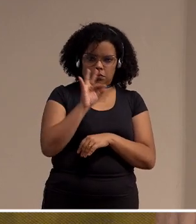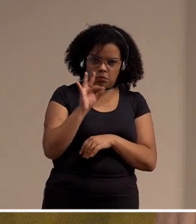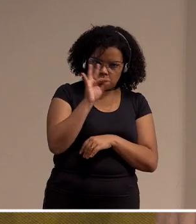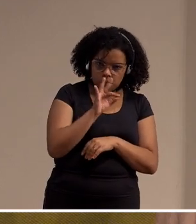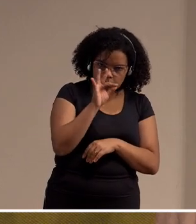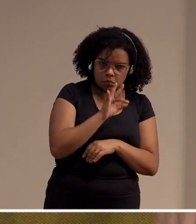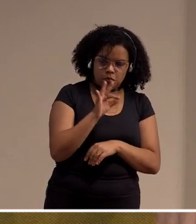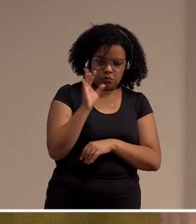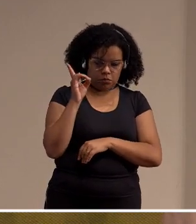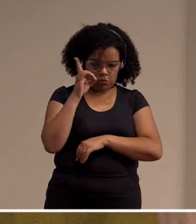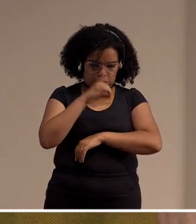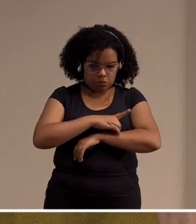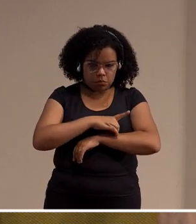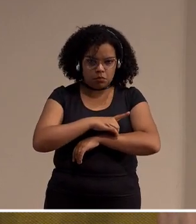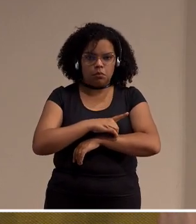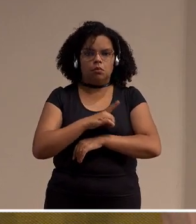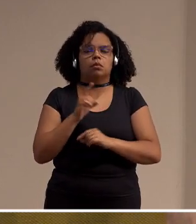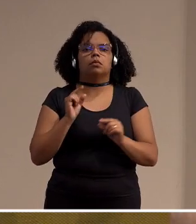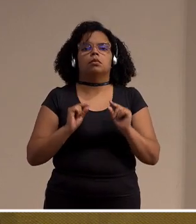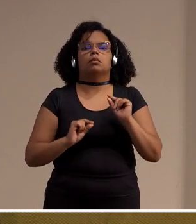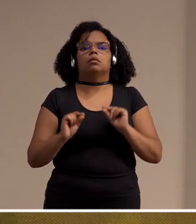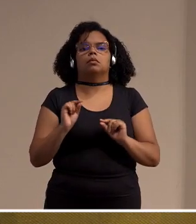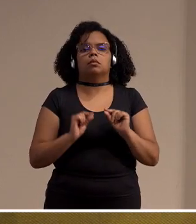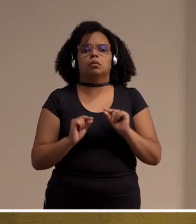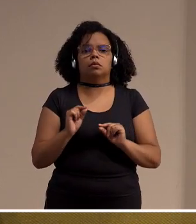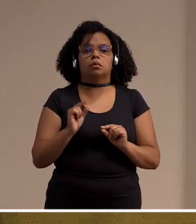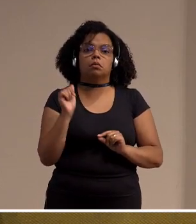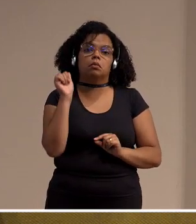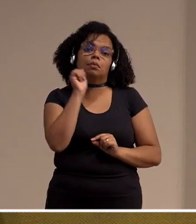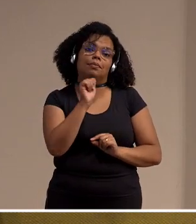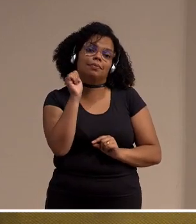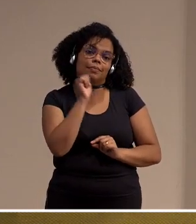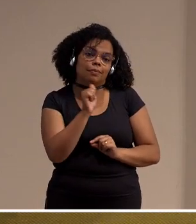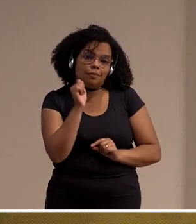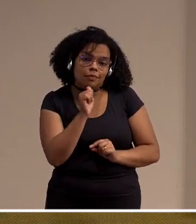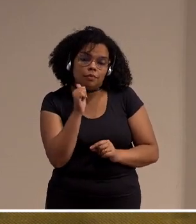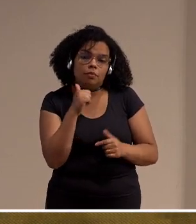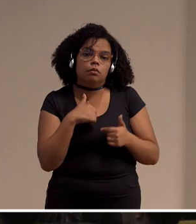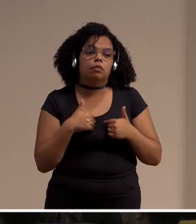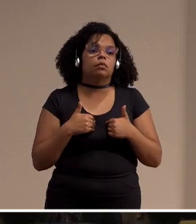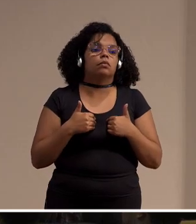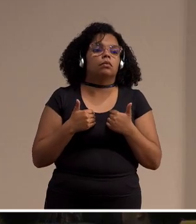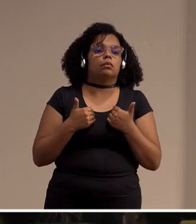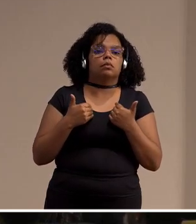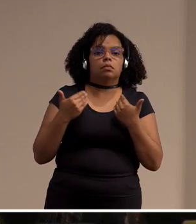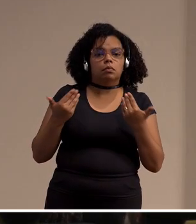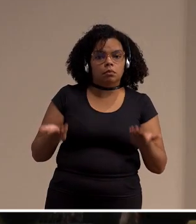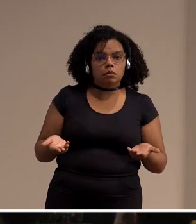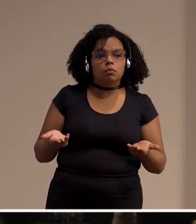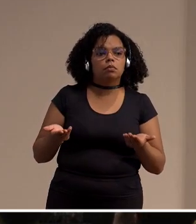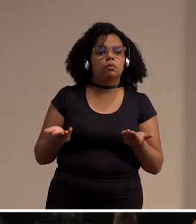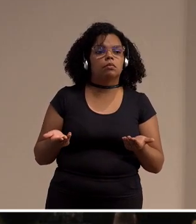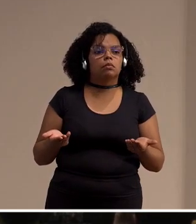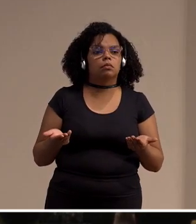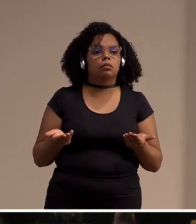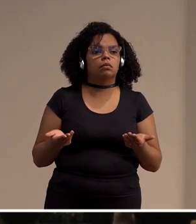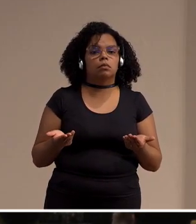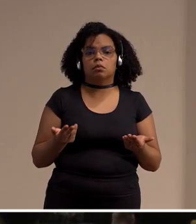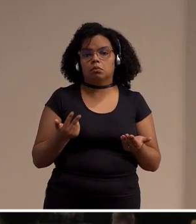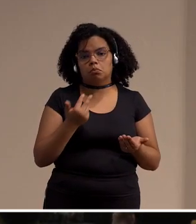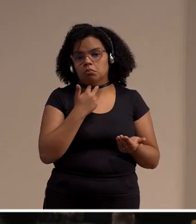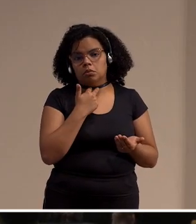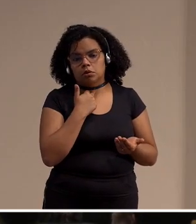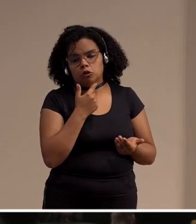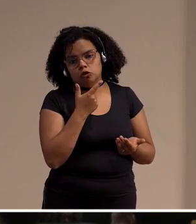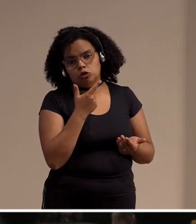as hembras. Entonces, el personaje no podía ser o menino. As fêmeas. As fêmeas. O que diz?